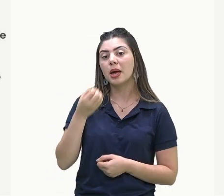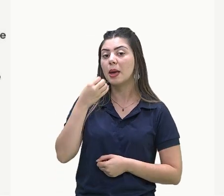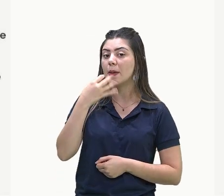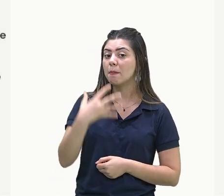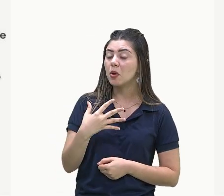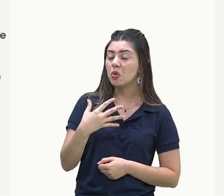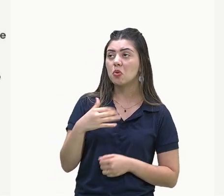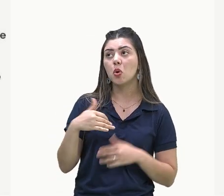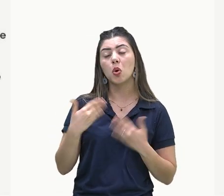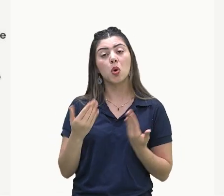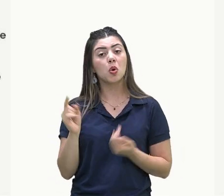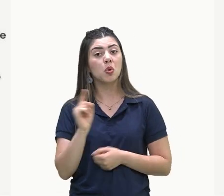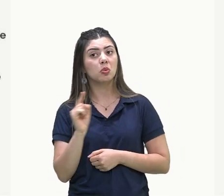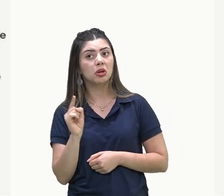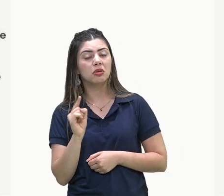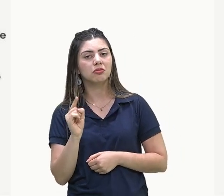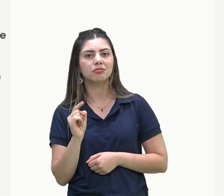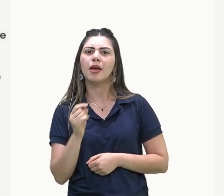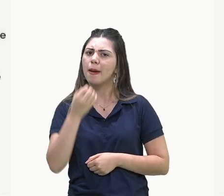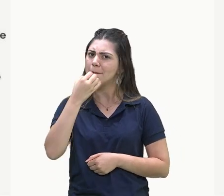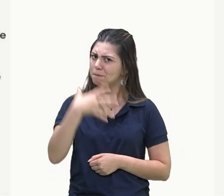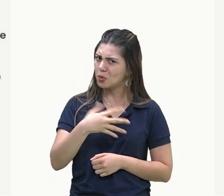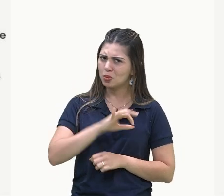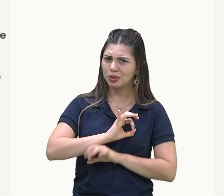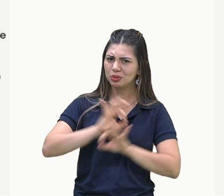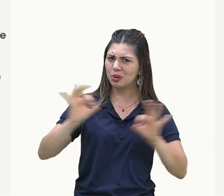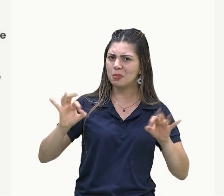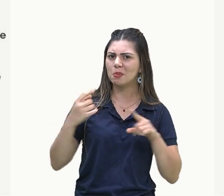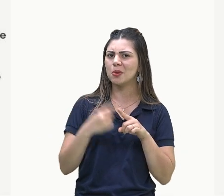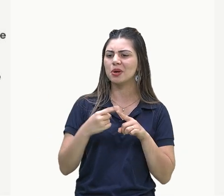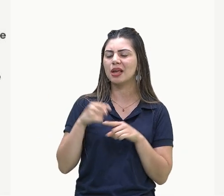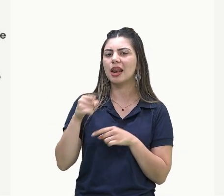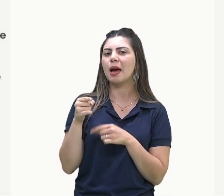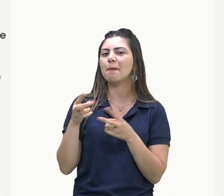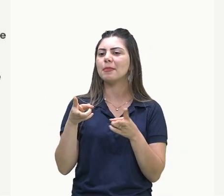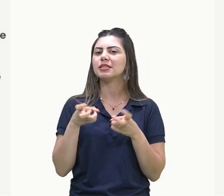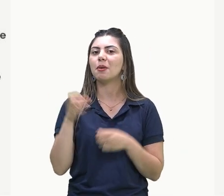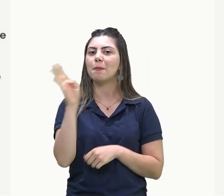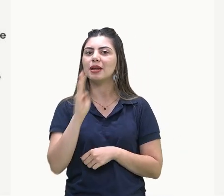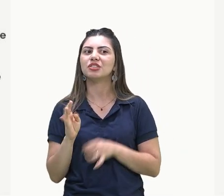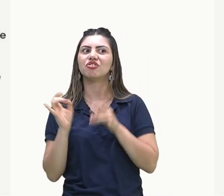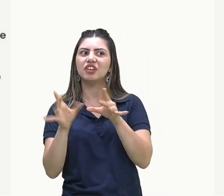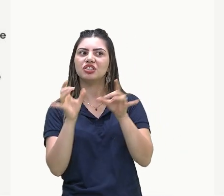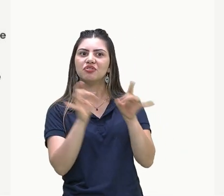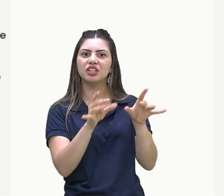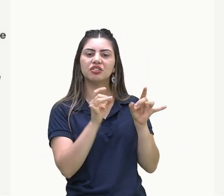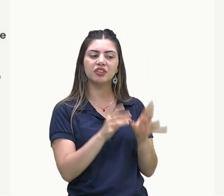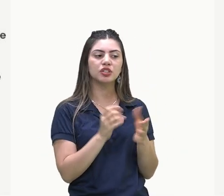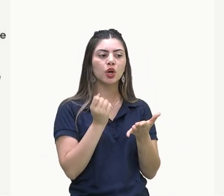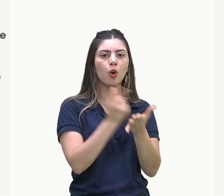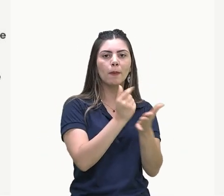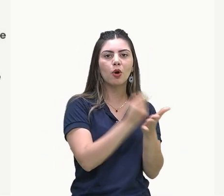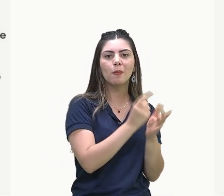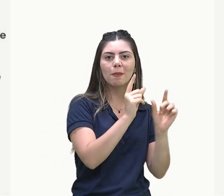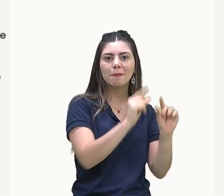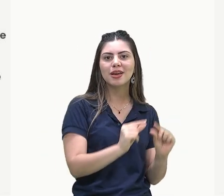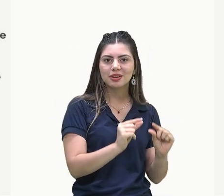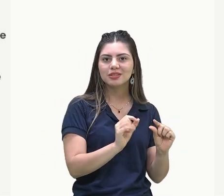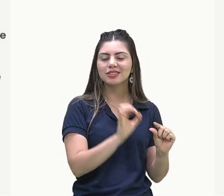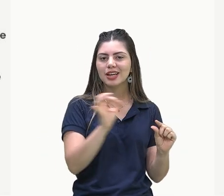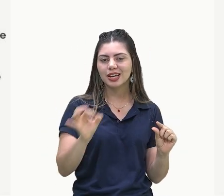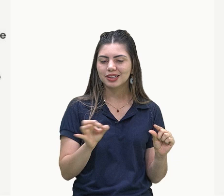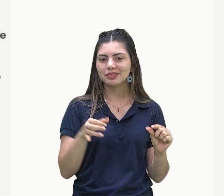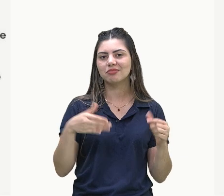para o Brasil? É ótimo, porque está mostrando que o Brasil está vendendo mais e comprando menos produtos, realmente